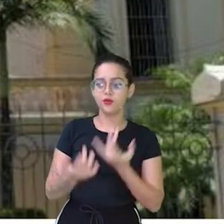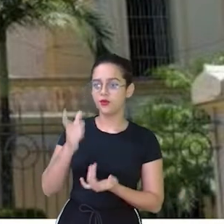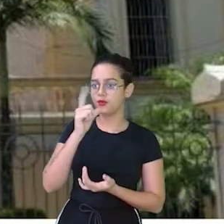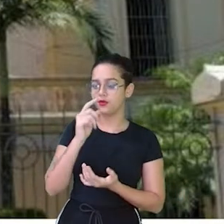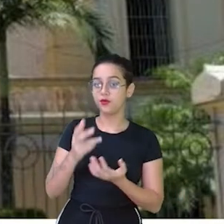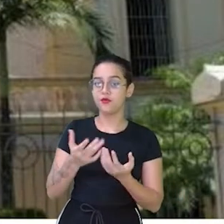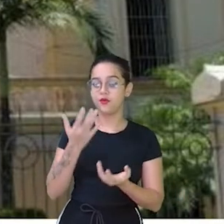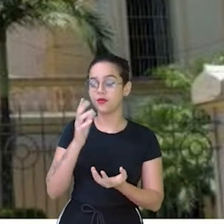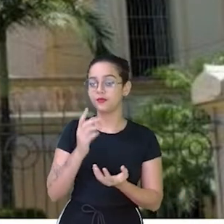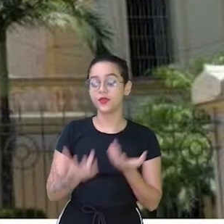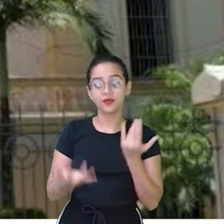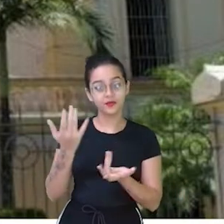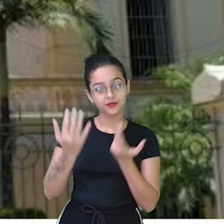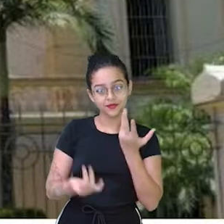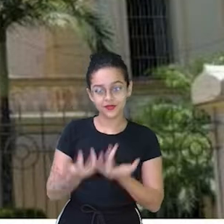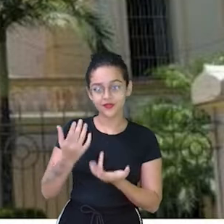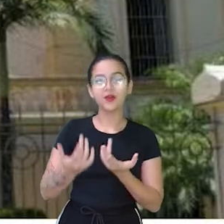só.